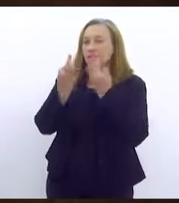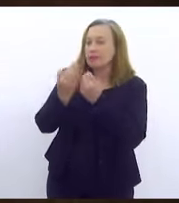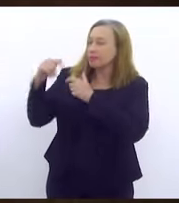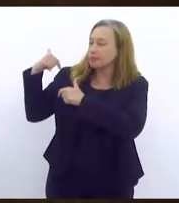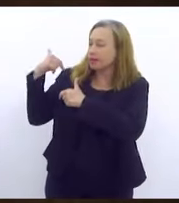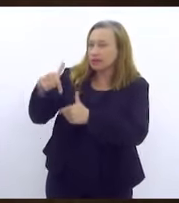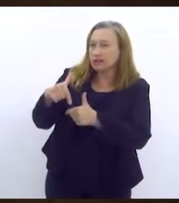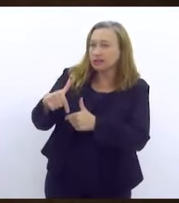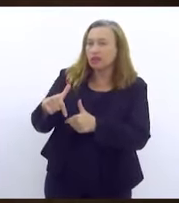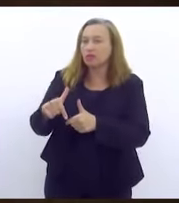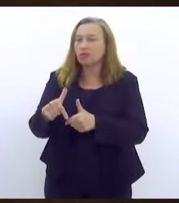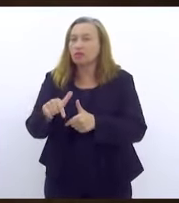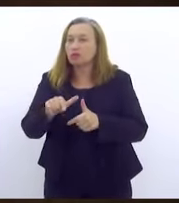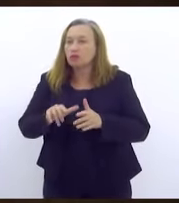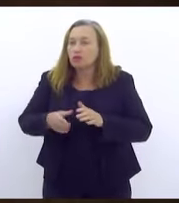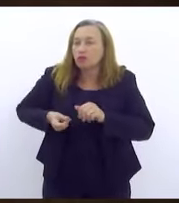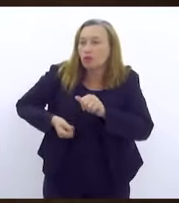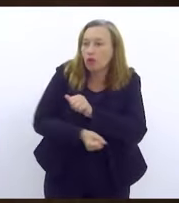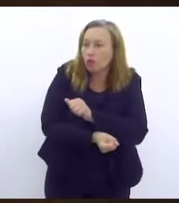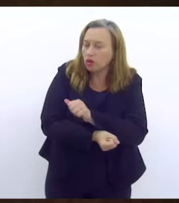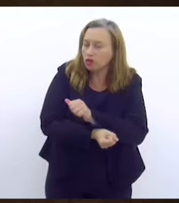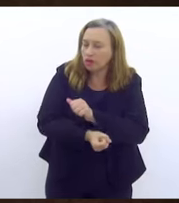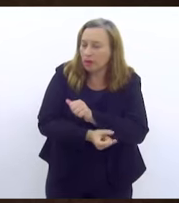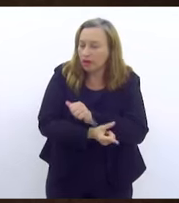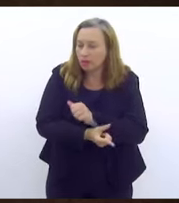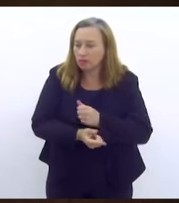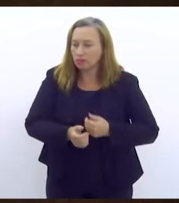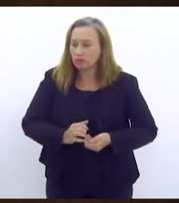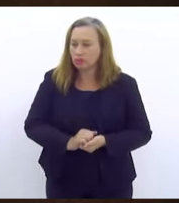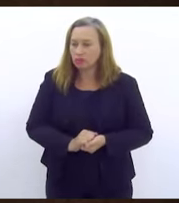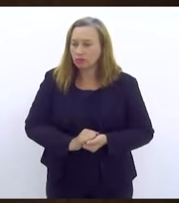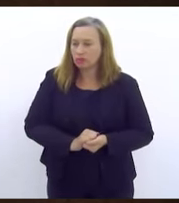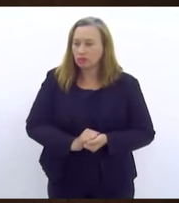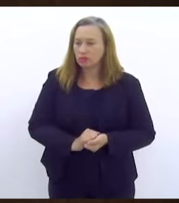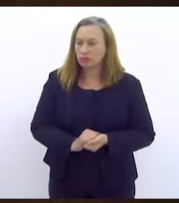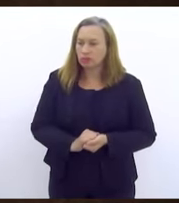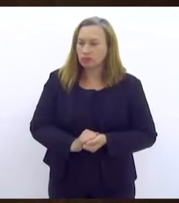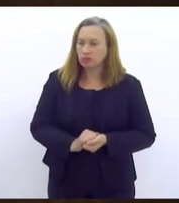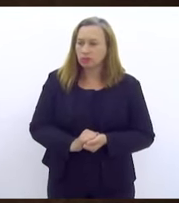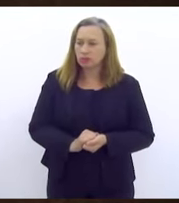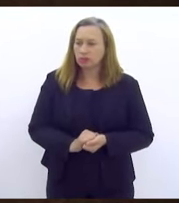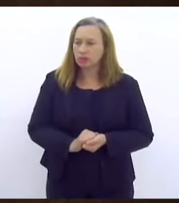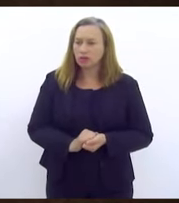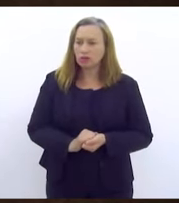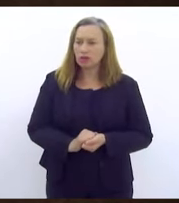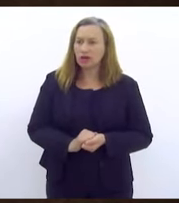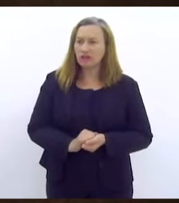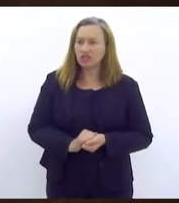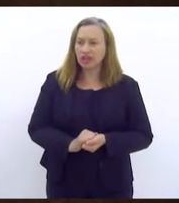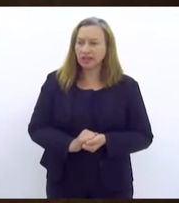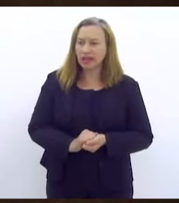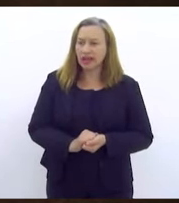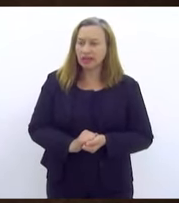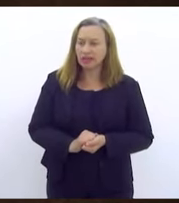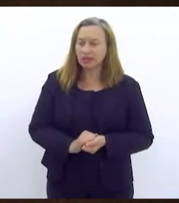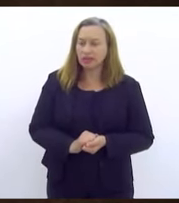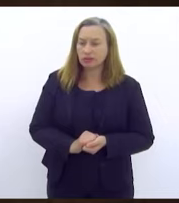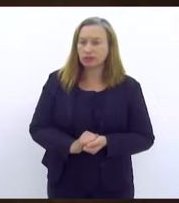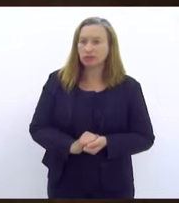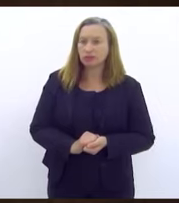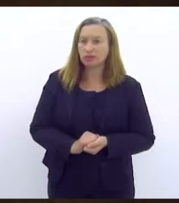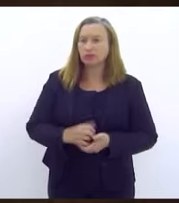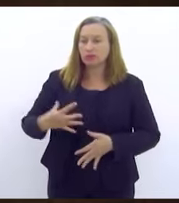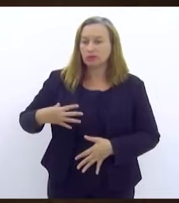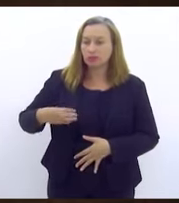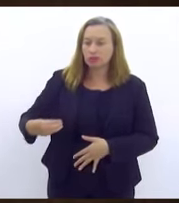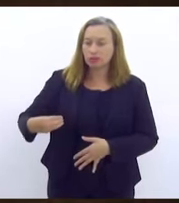tradicional corrupta, e que essa corrupção, né, se perpetua na cidade de Campos através do seu filho,